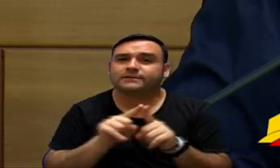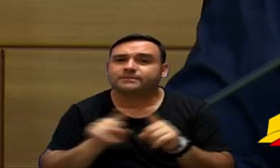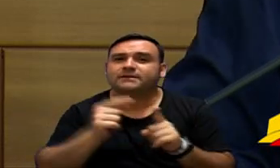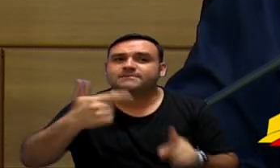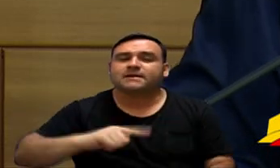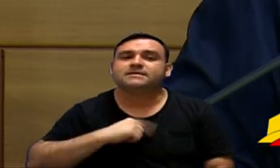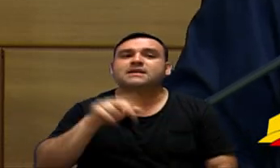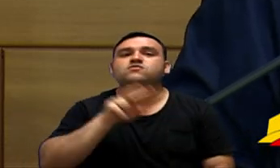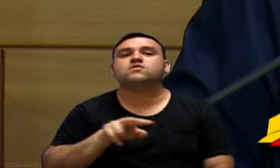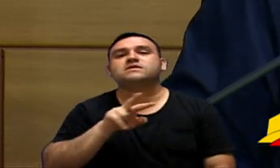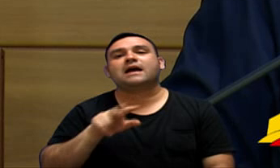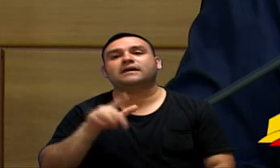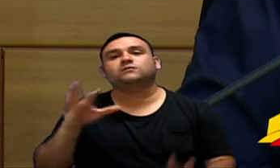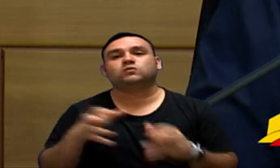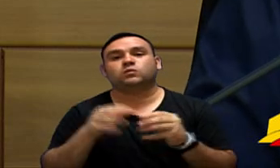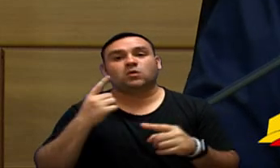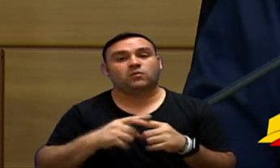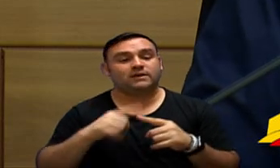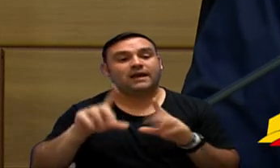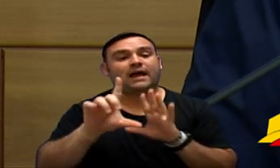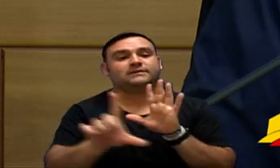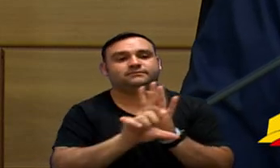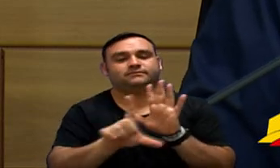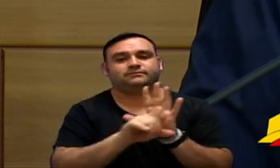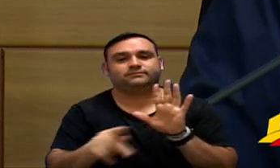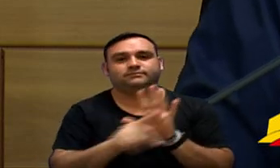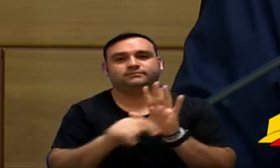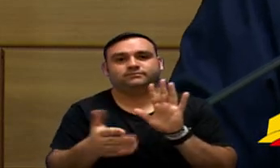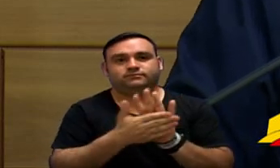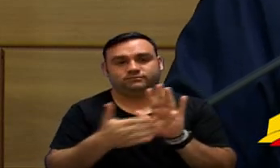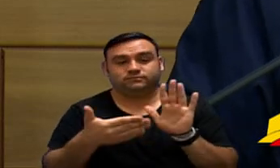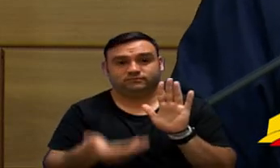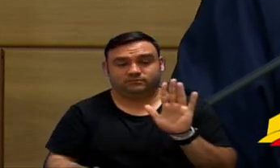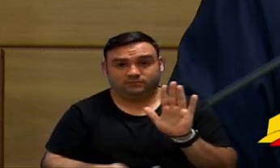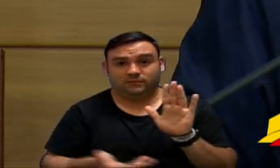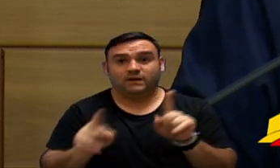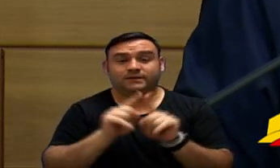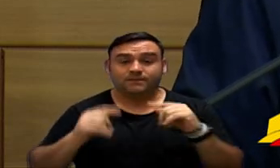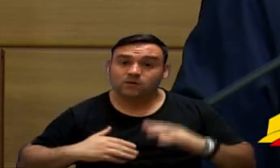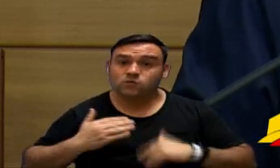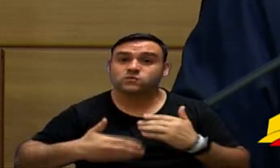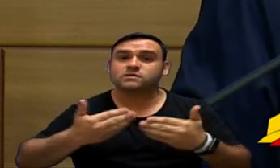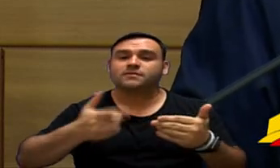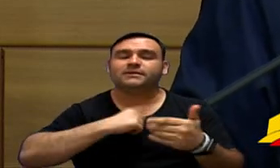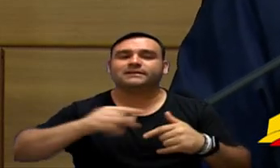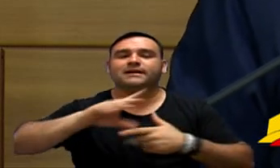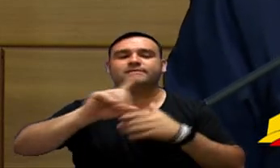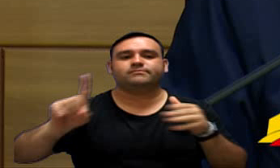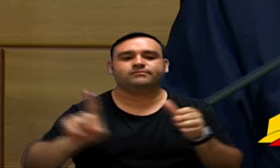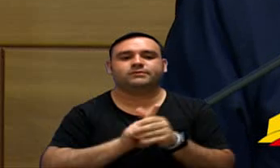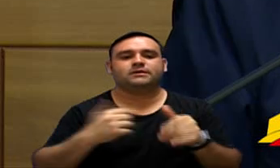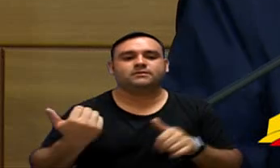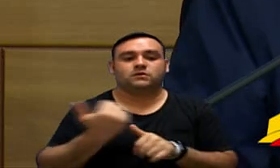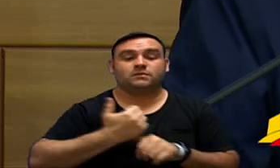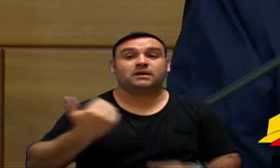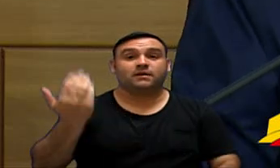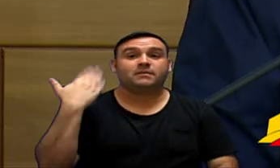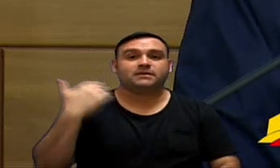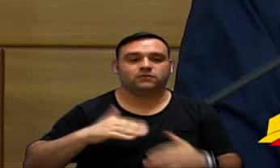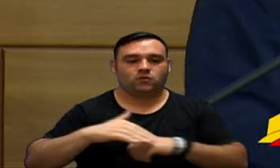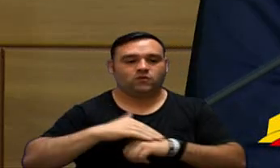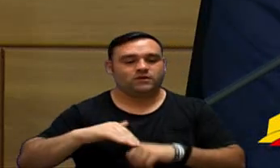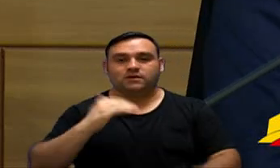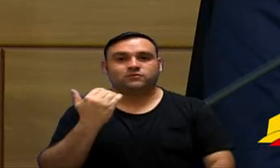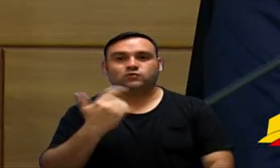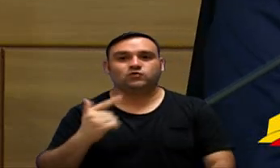também ter um olhar para esta categoria, para esta legislação, né, e gradativamente também fazer essa recomposição aqui. Na nossa última conversa, nós